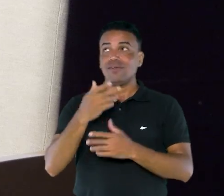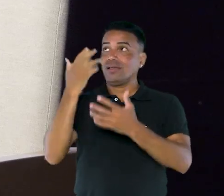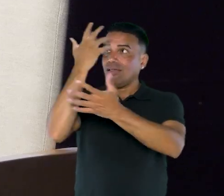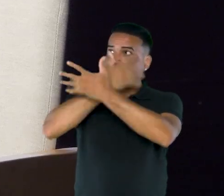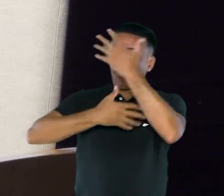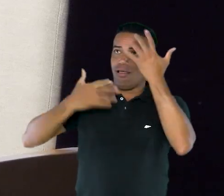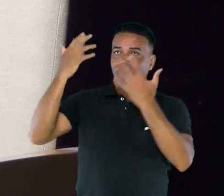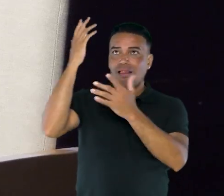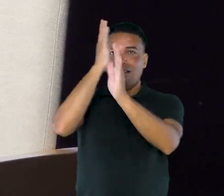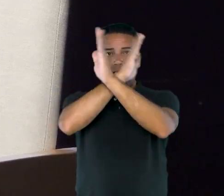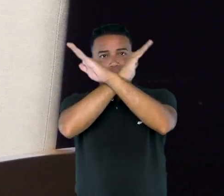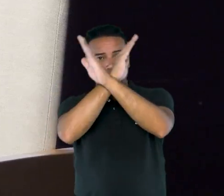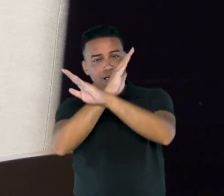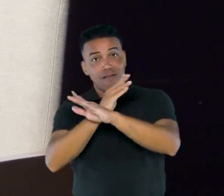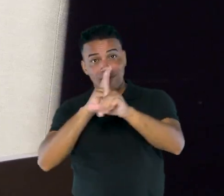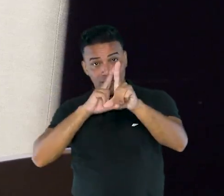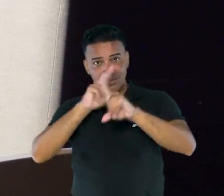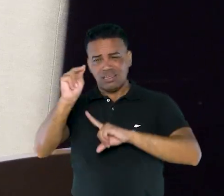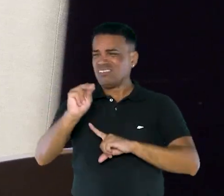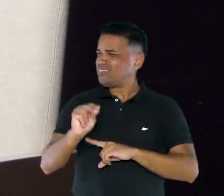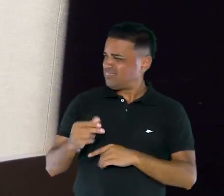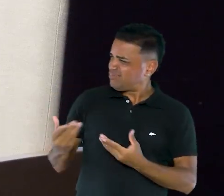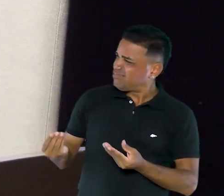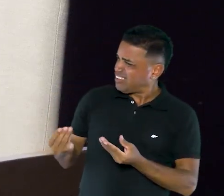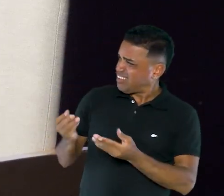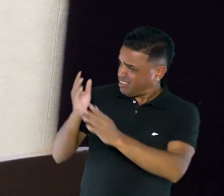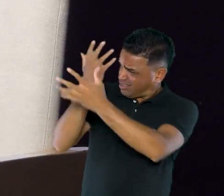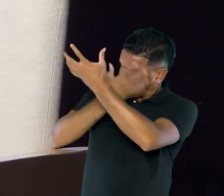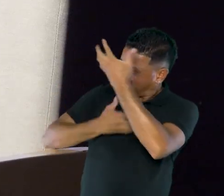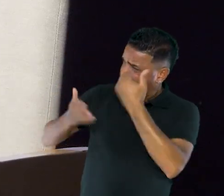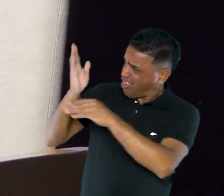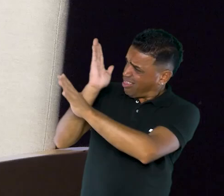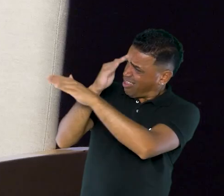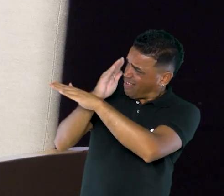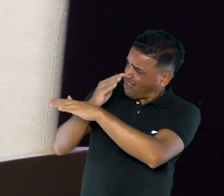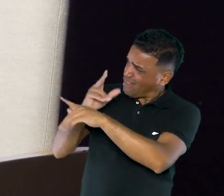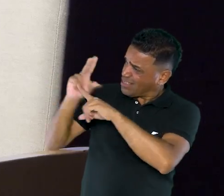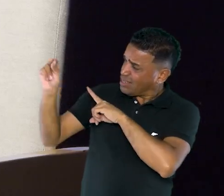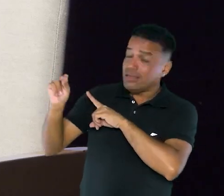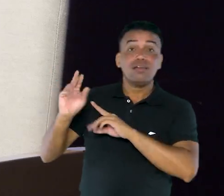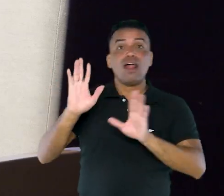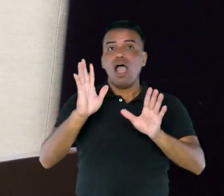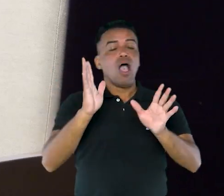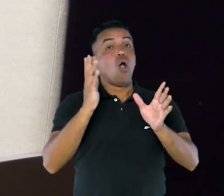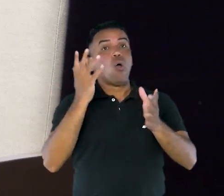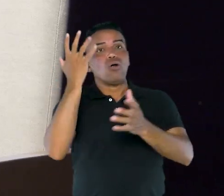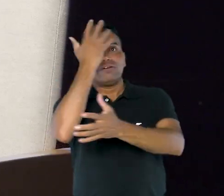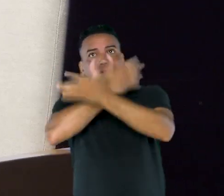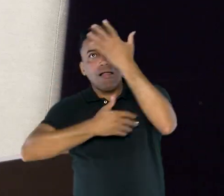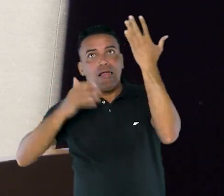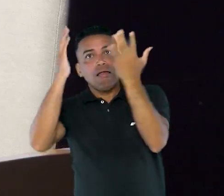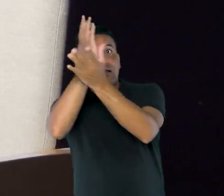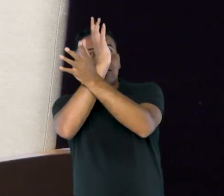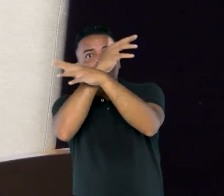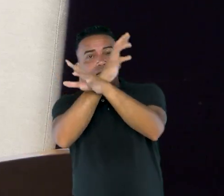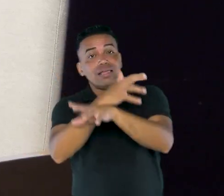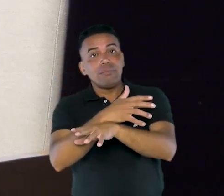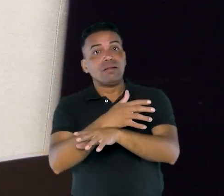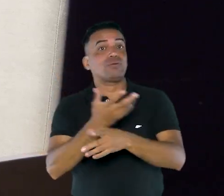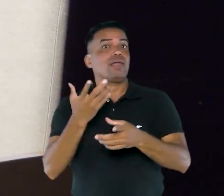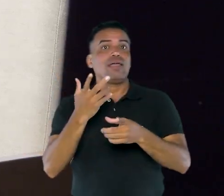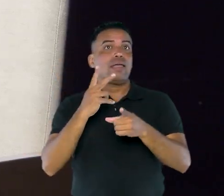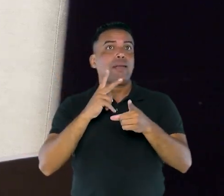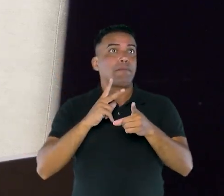pessoa dizia assim, como assim distraído venceremos? Não, distraído não vai vencer nada. Mas não é isso. É distraído da impossibilidade da